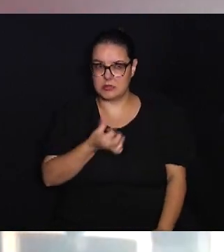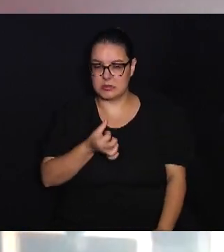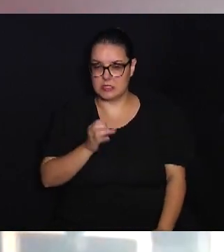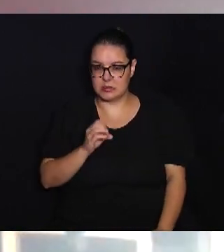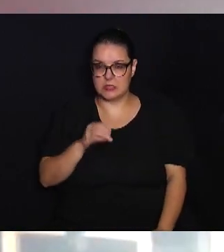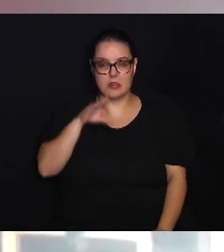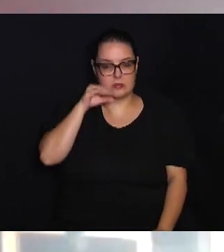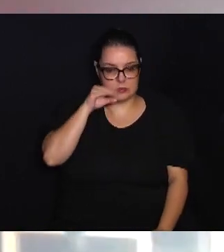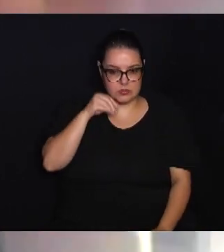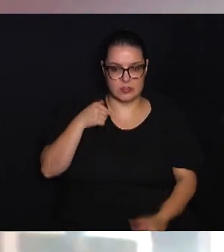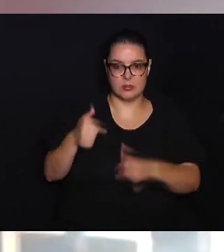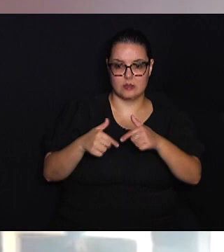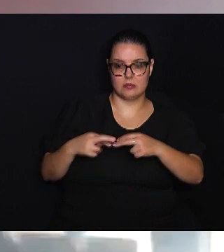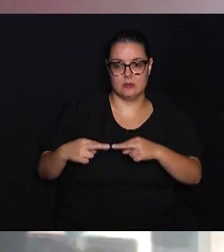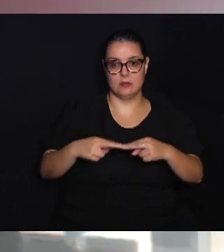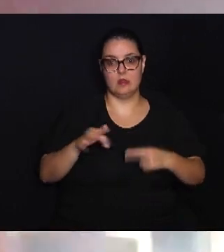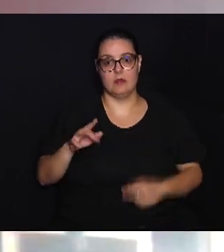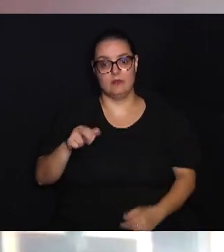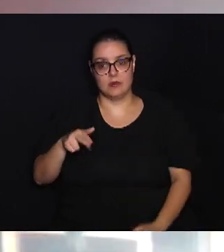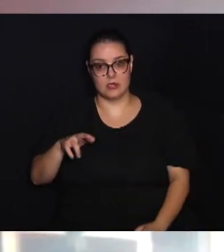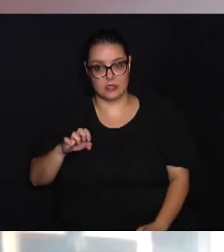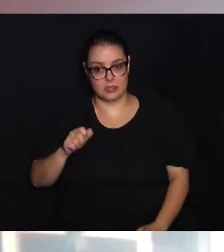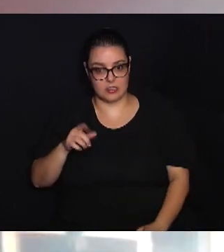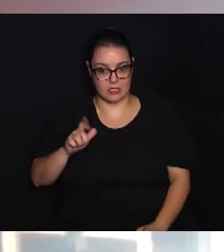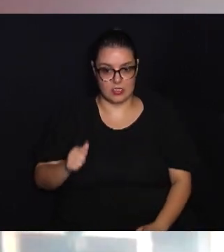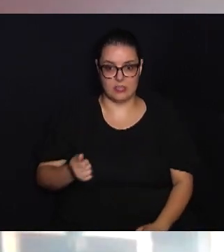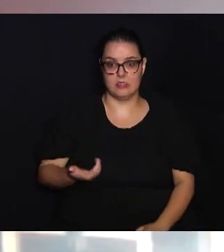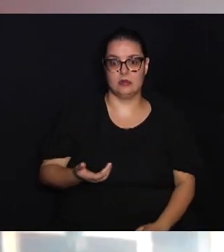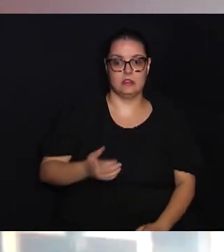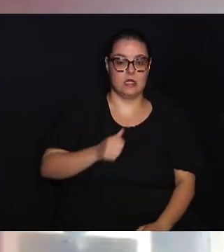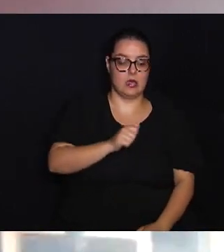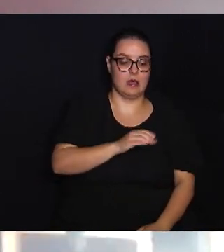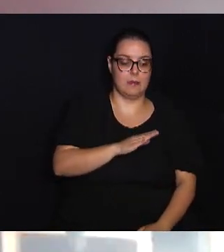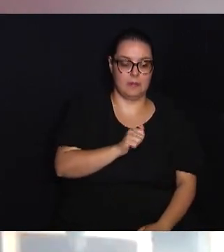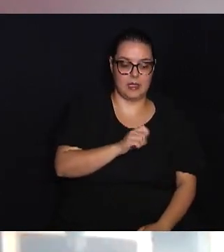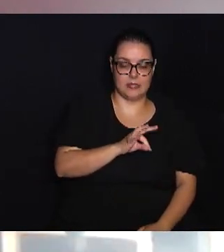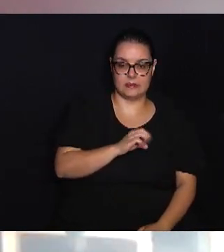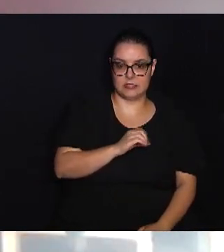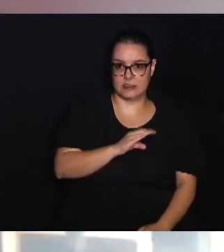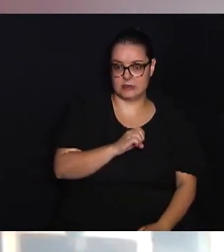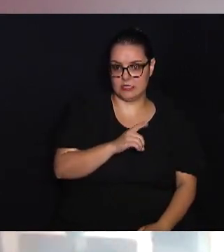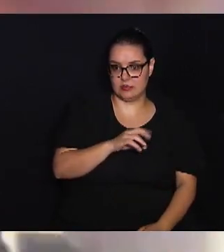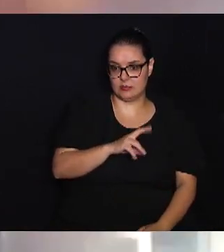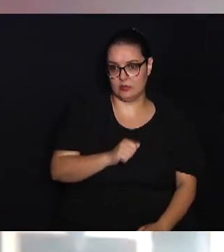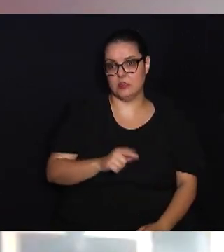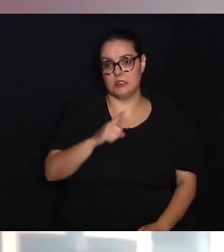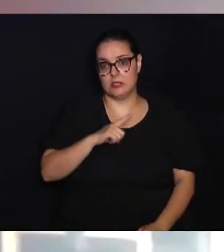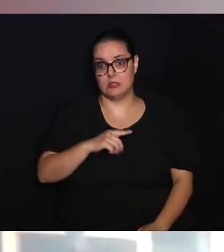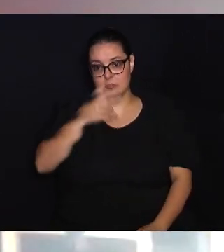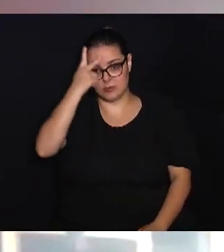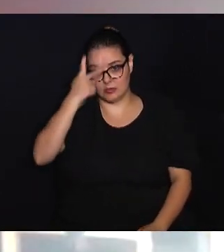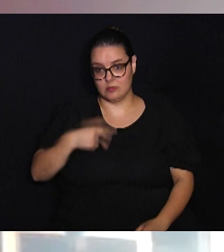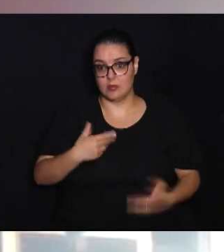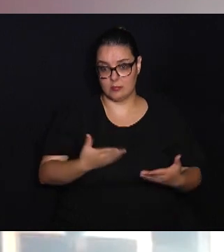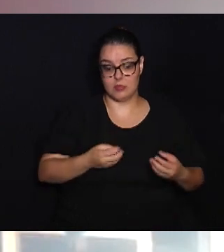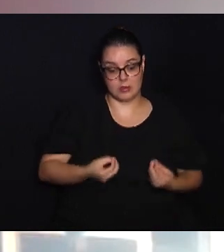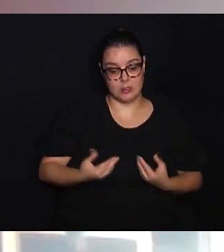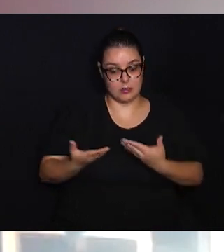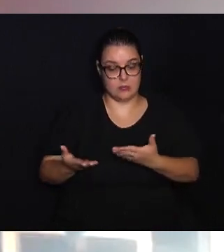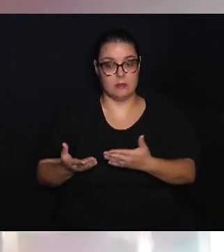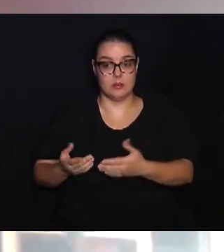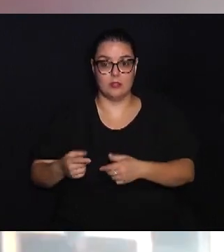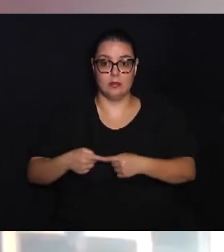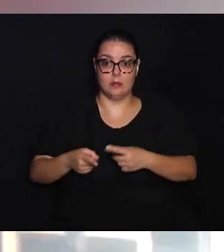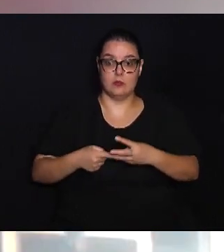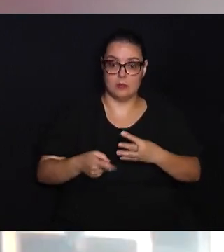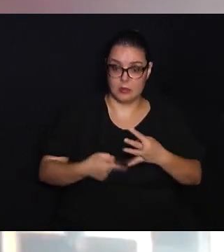colaboradores trabalhando em prol da rede franqueada desde abastecedora e franqueadora nós temos uma central de abastecimento próprio